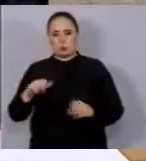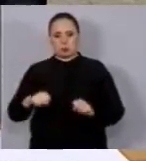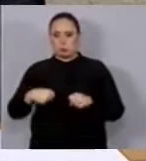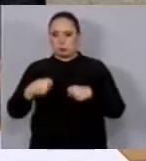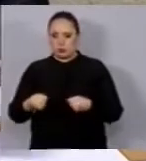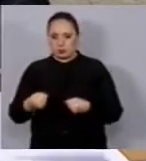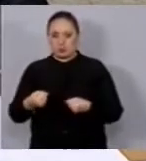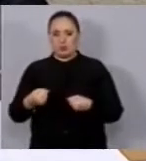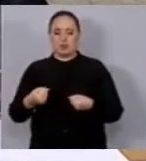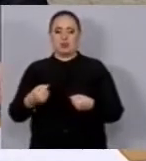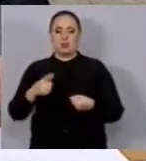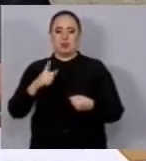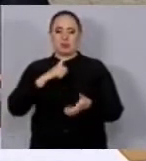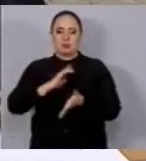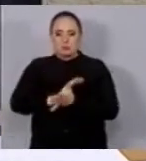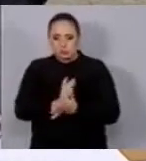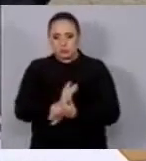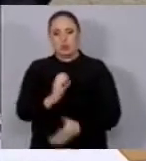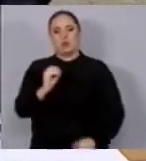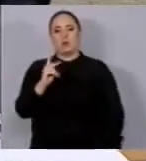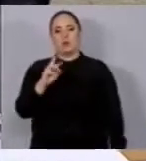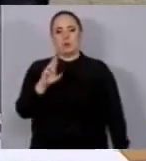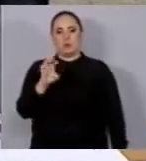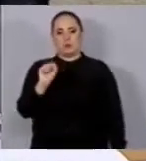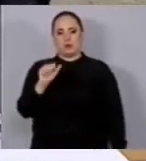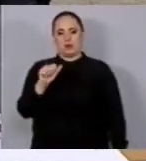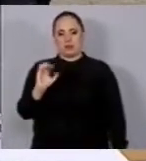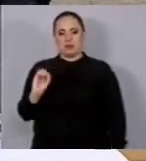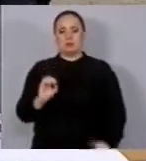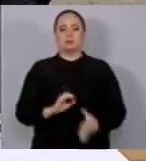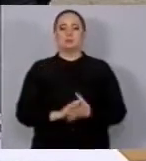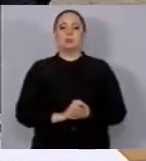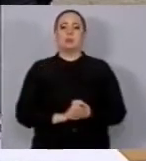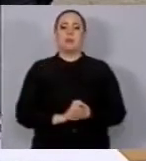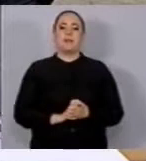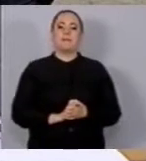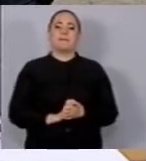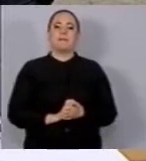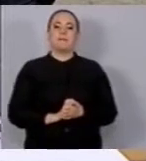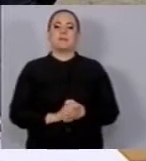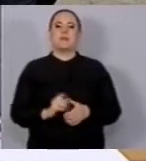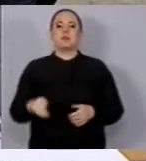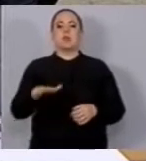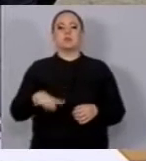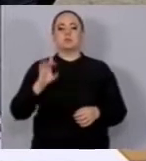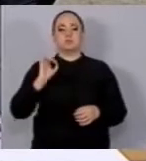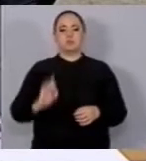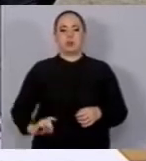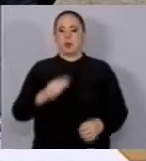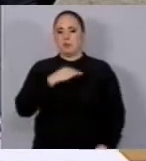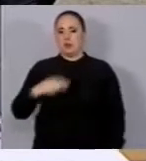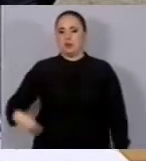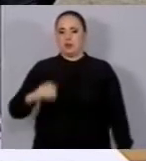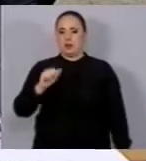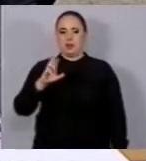das vítimas da opressão. Esse sentido de missão social do direito a ministra Carmen Lúcia jamais